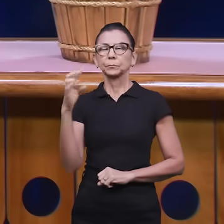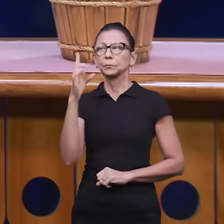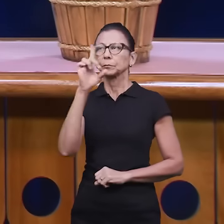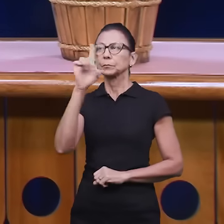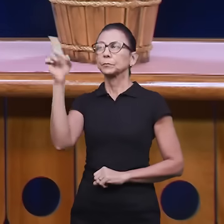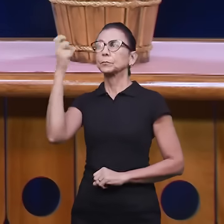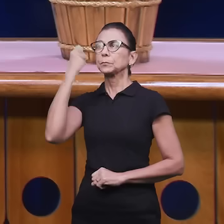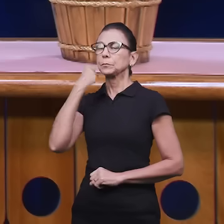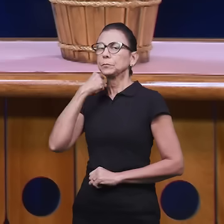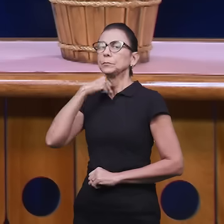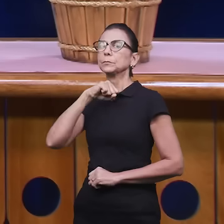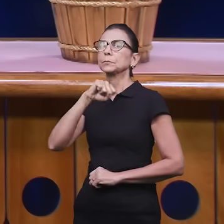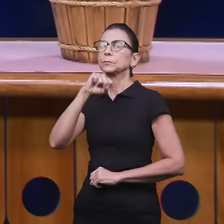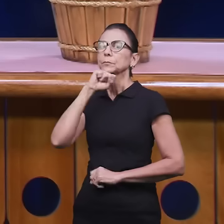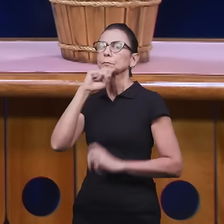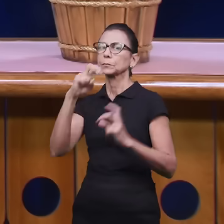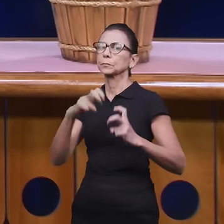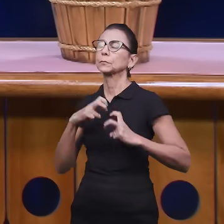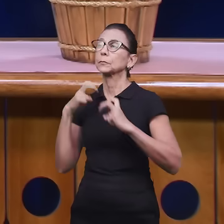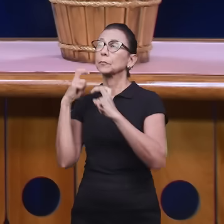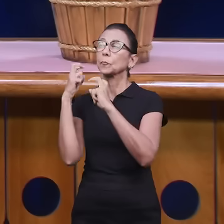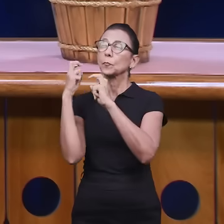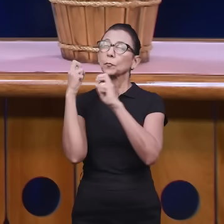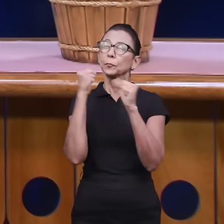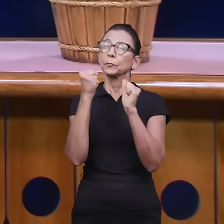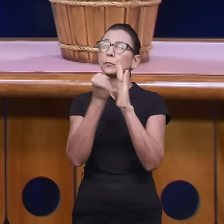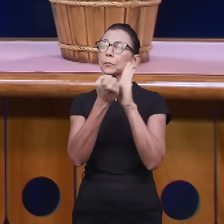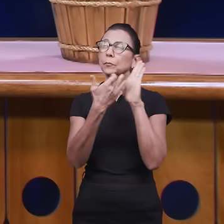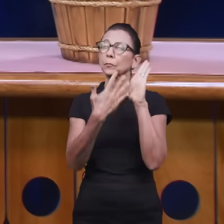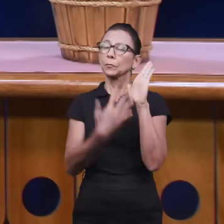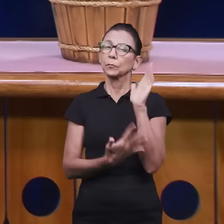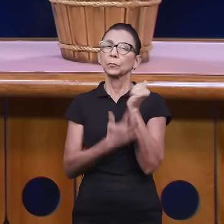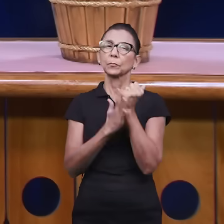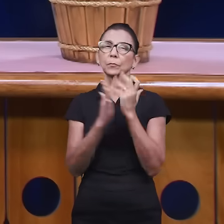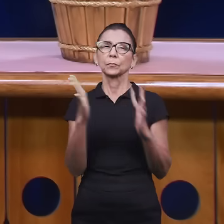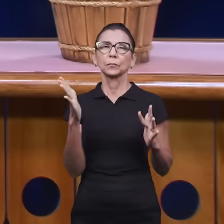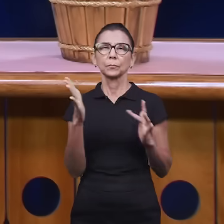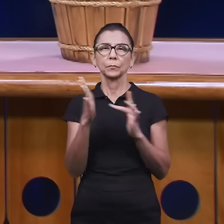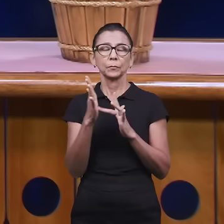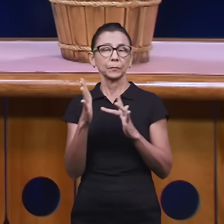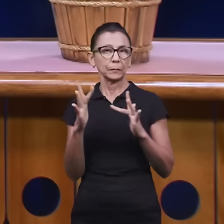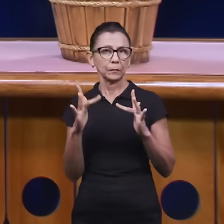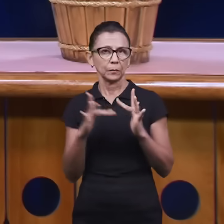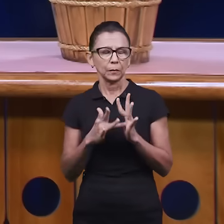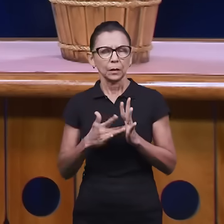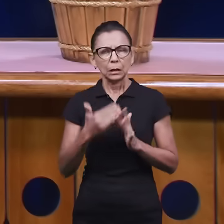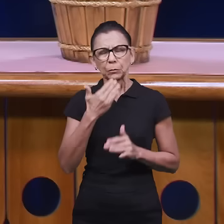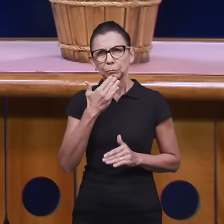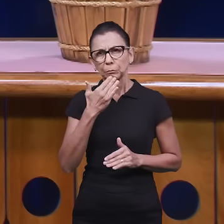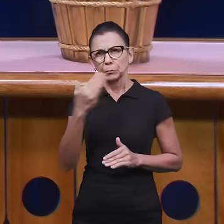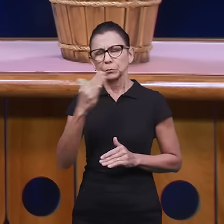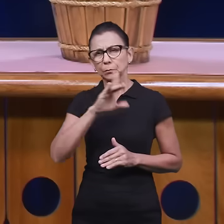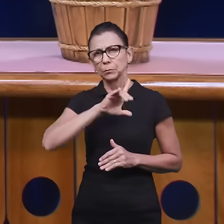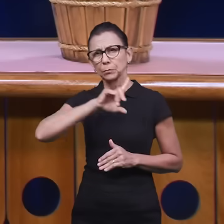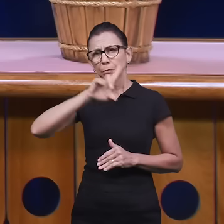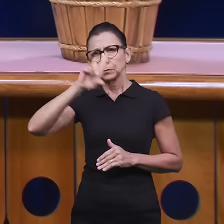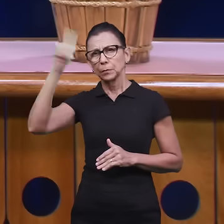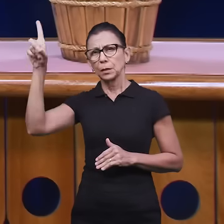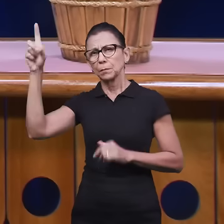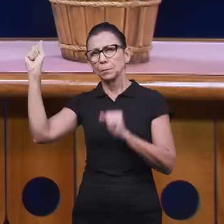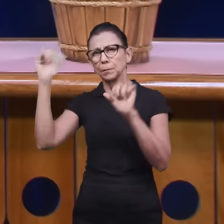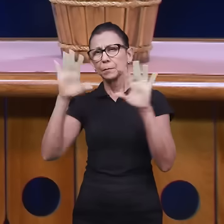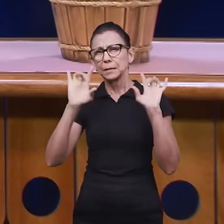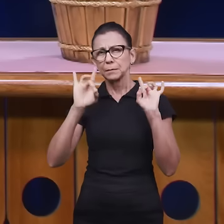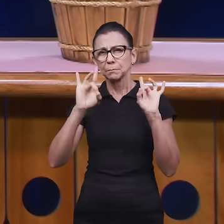Senhor nosso Deus e Pai, nós clamamos pelo poder que há no sangue de Jesus. E te pedimos, ó Deus,